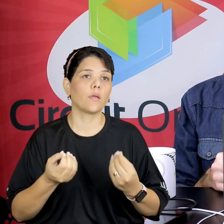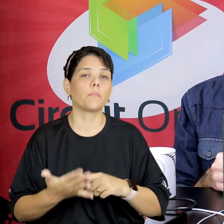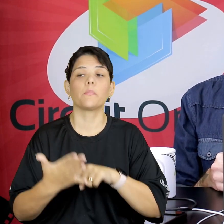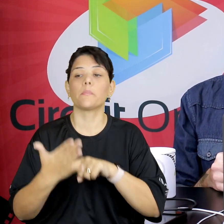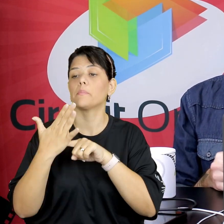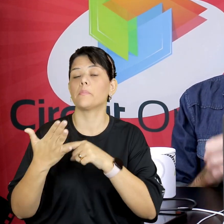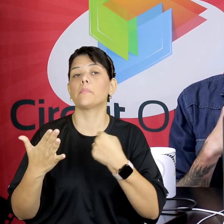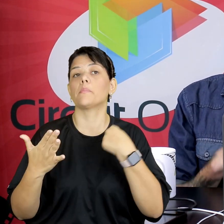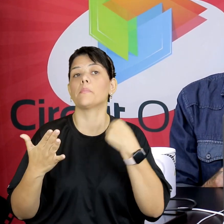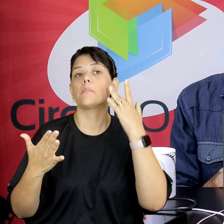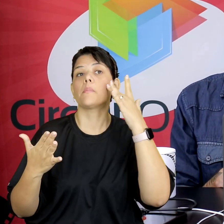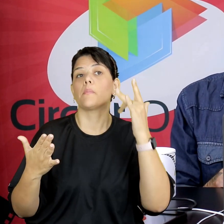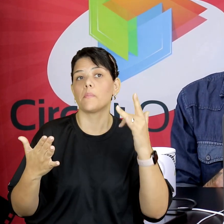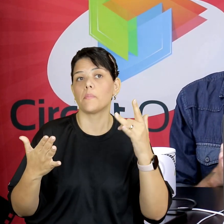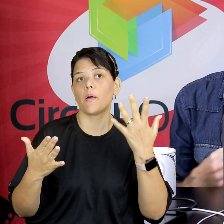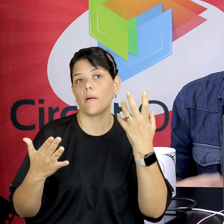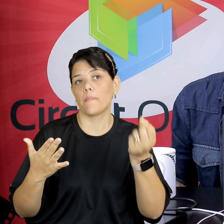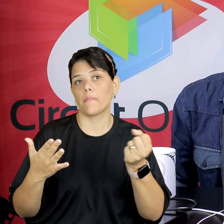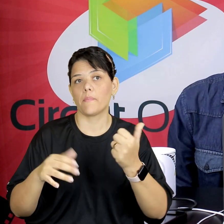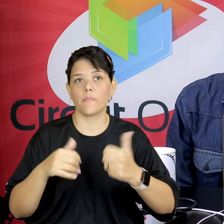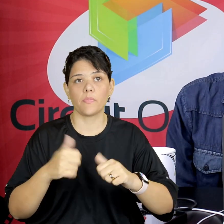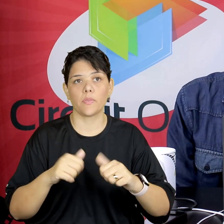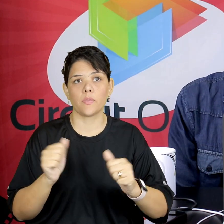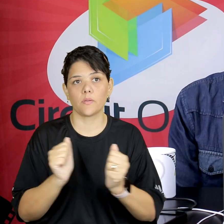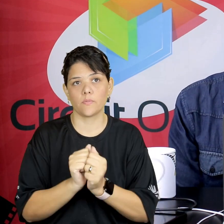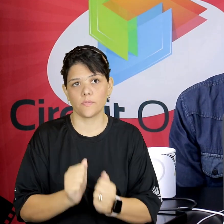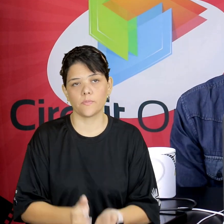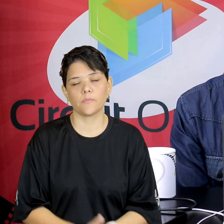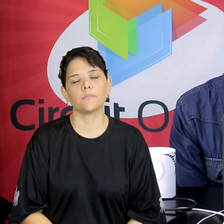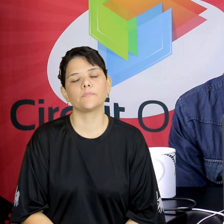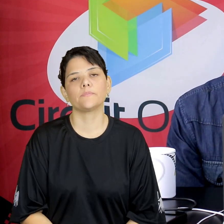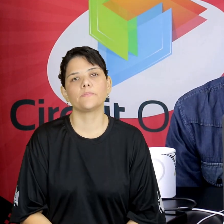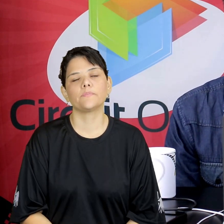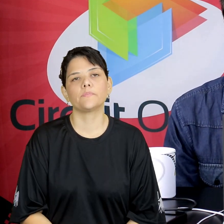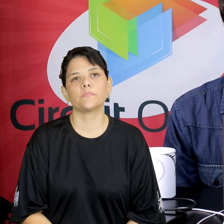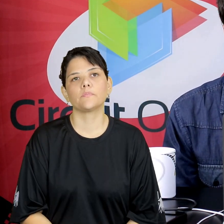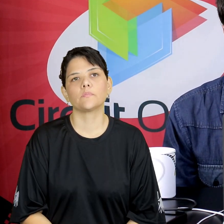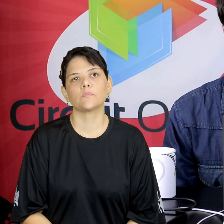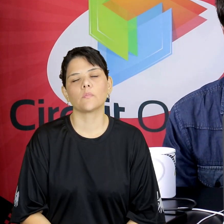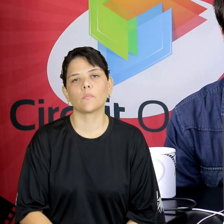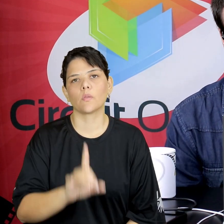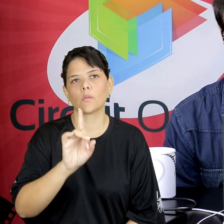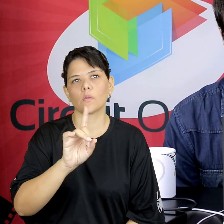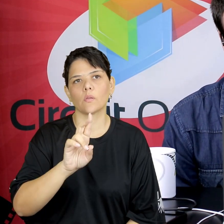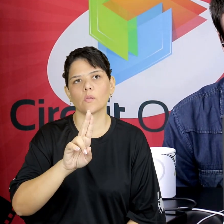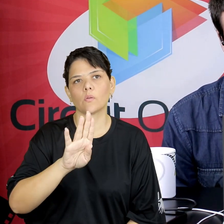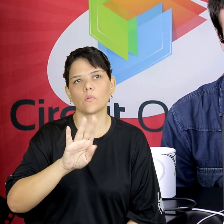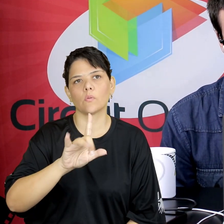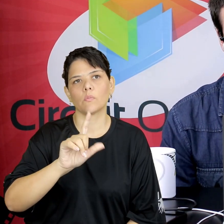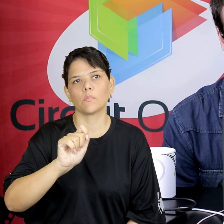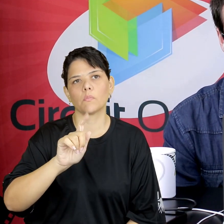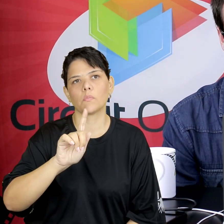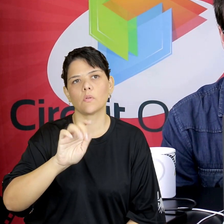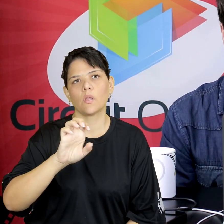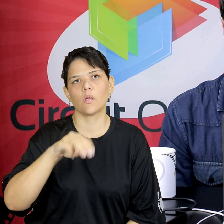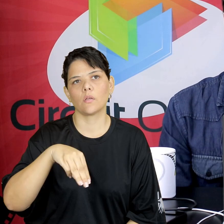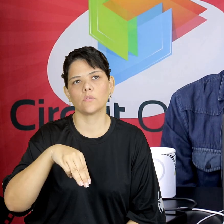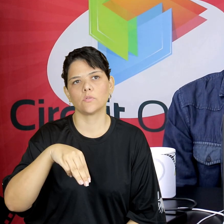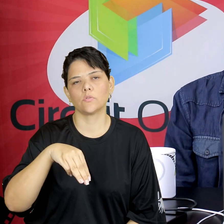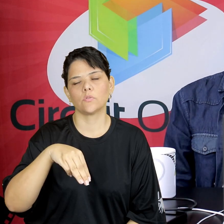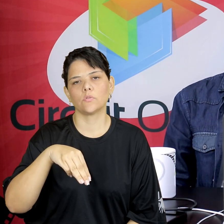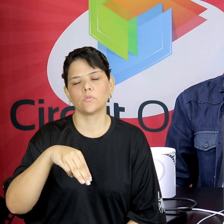E trazer pra gente analisar juntos, tá? A dublagem de... Tá.